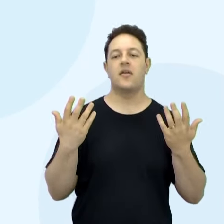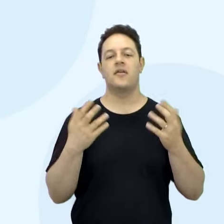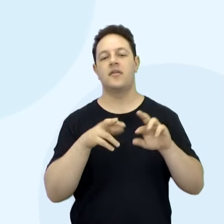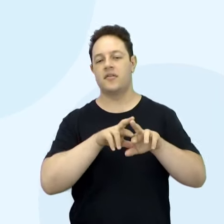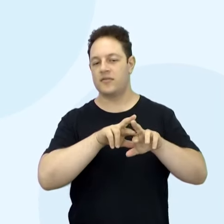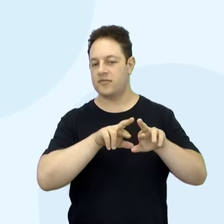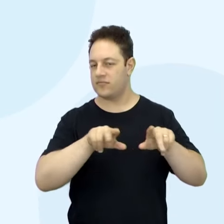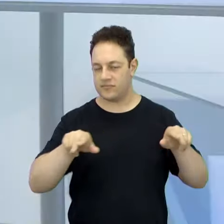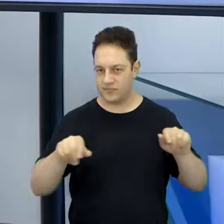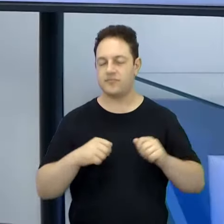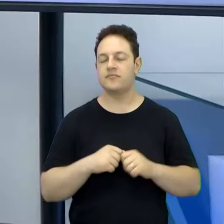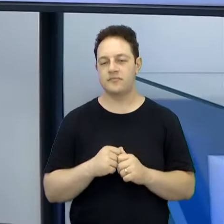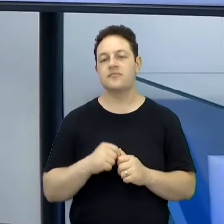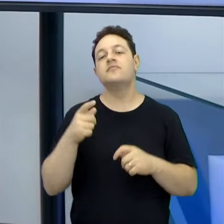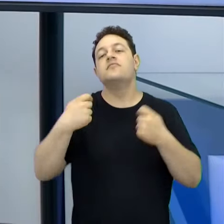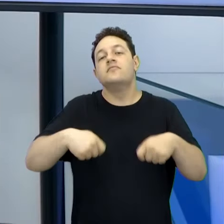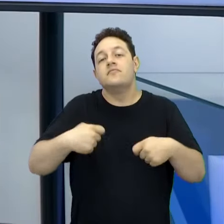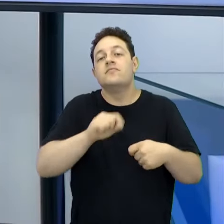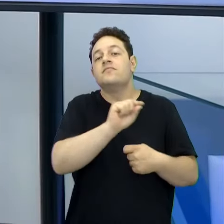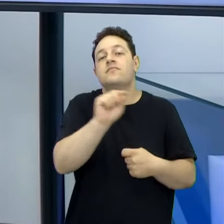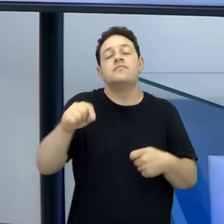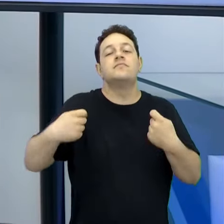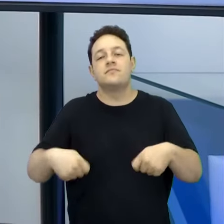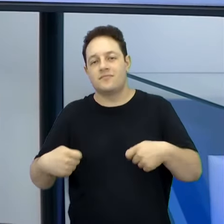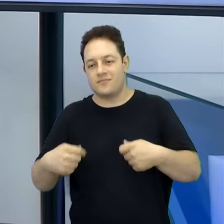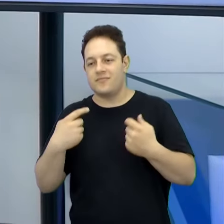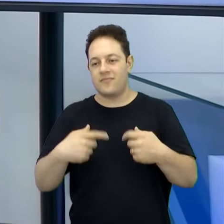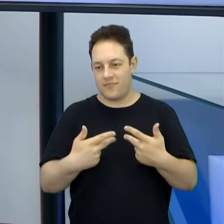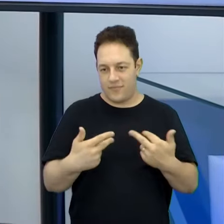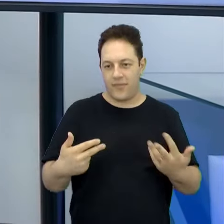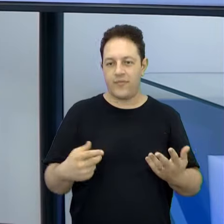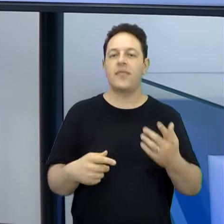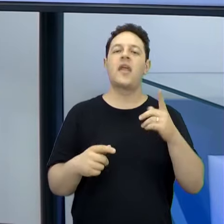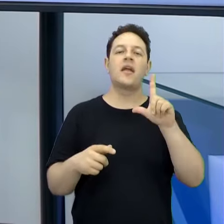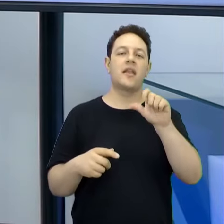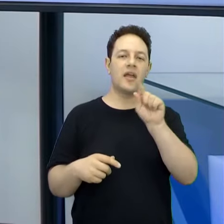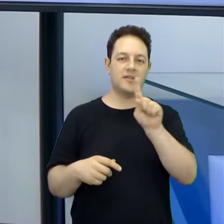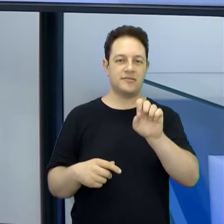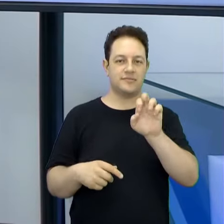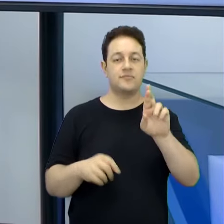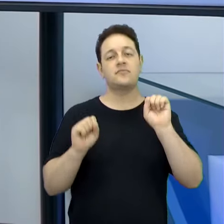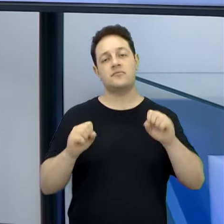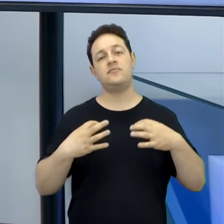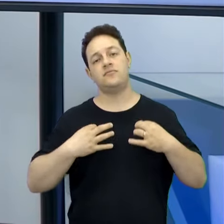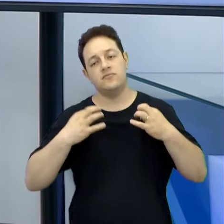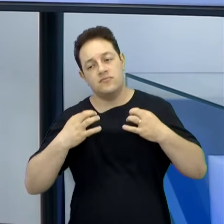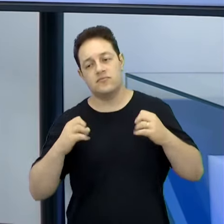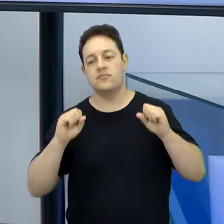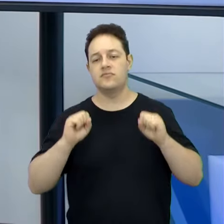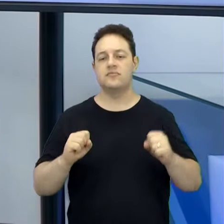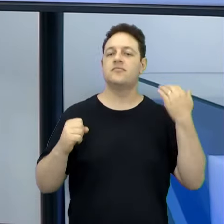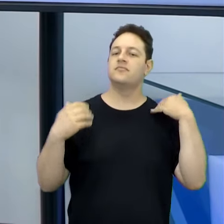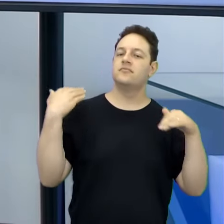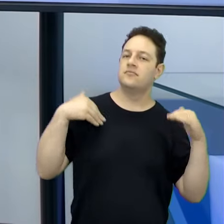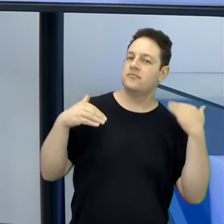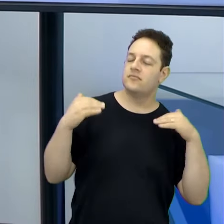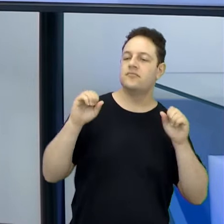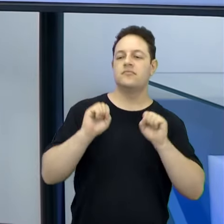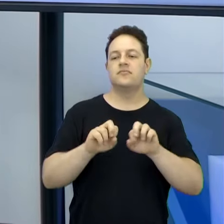as necessidades aí que a gente precisa. Esse lazer pode ser roupa, pode ser vestuário, como a gente tem feito